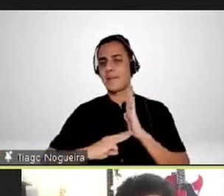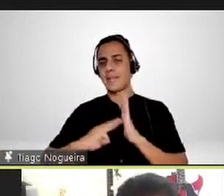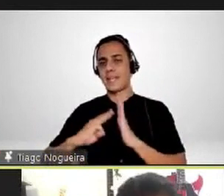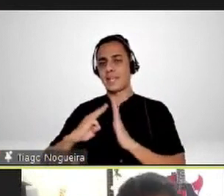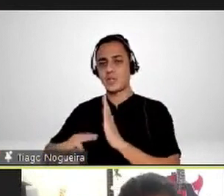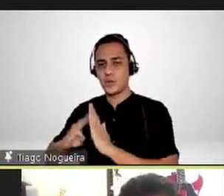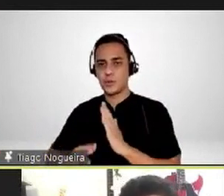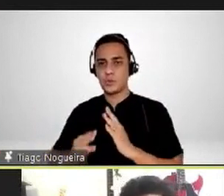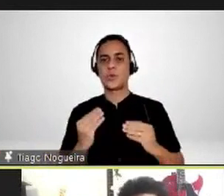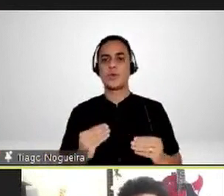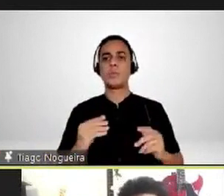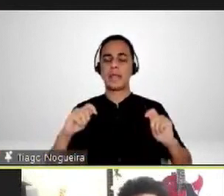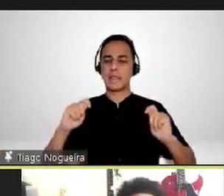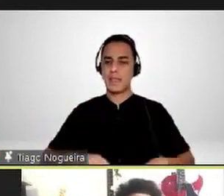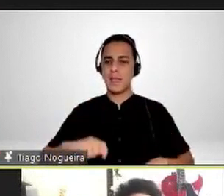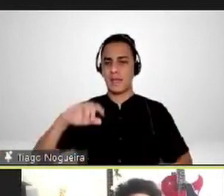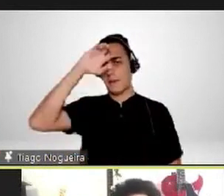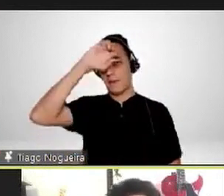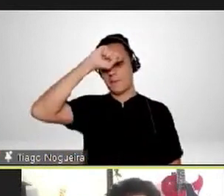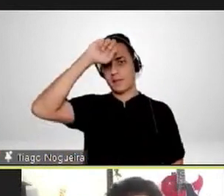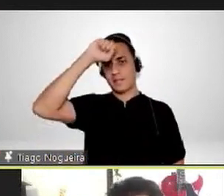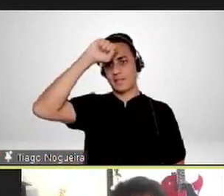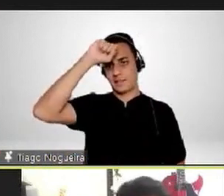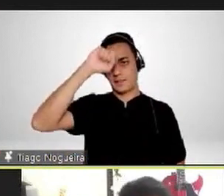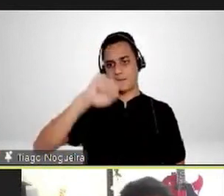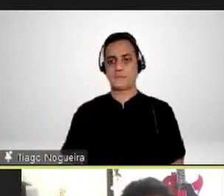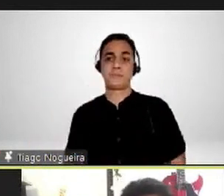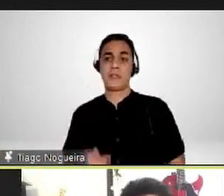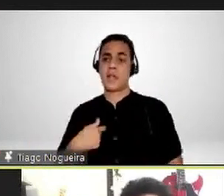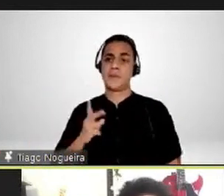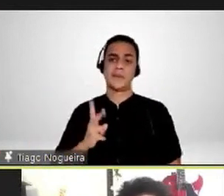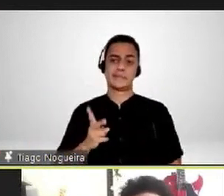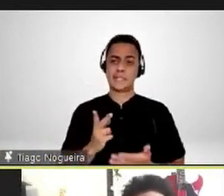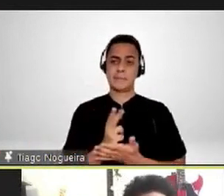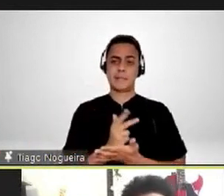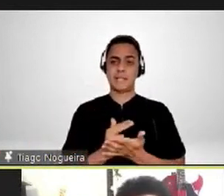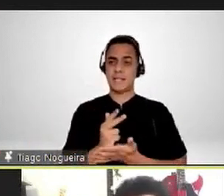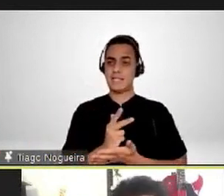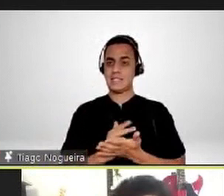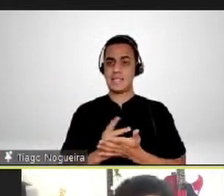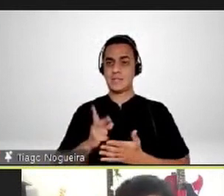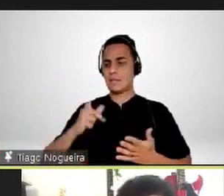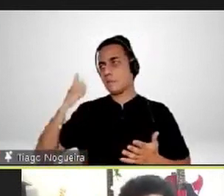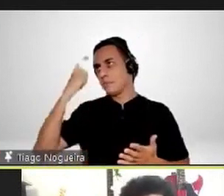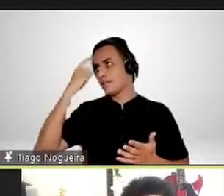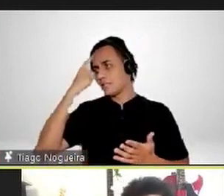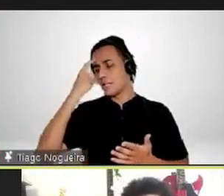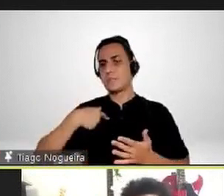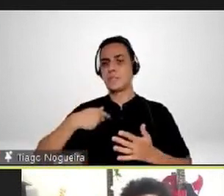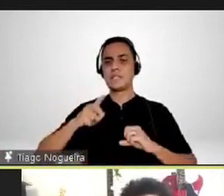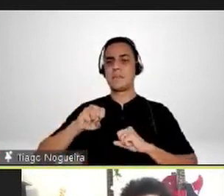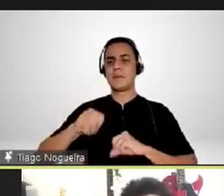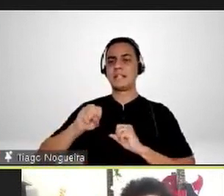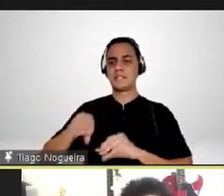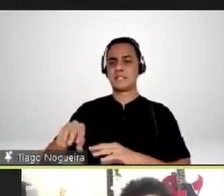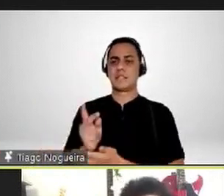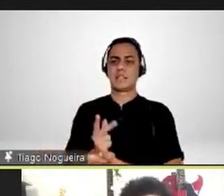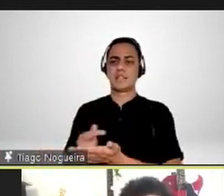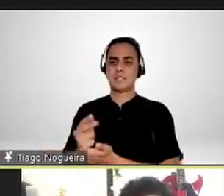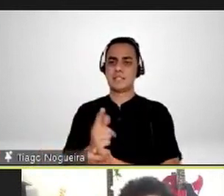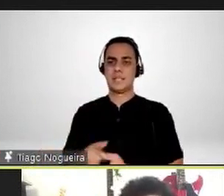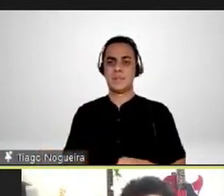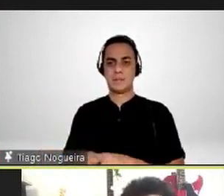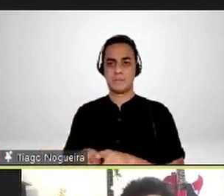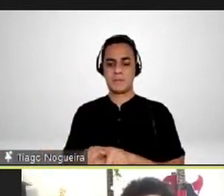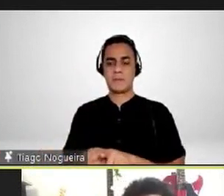de aprender. Então, como eu desenho sempre, estou sempre pensando e sempre ensinando o desenho, eu